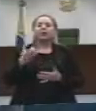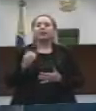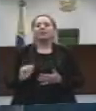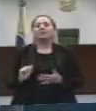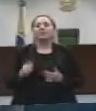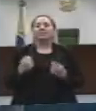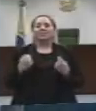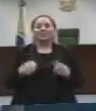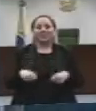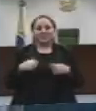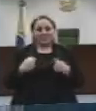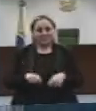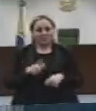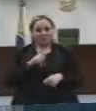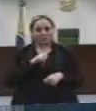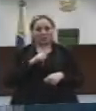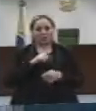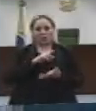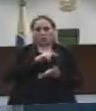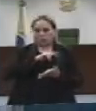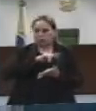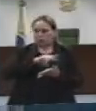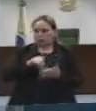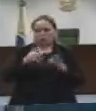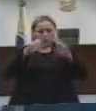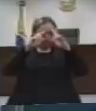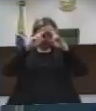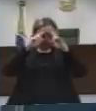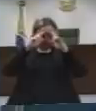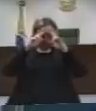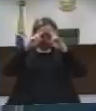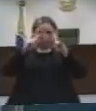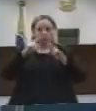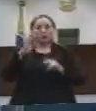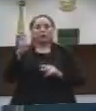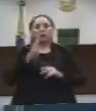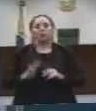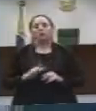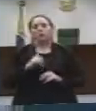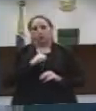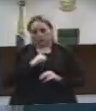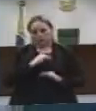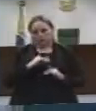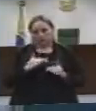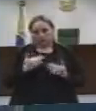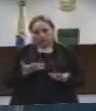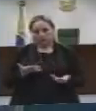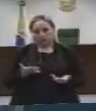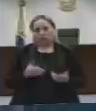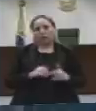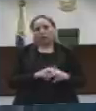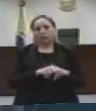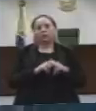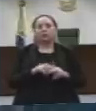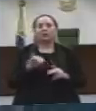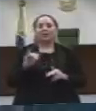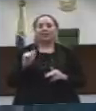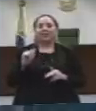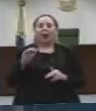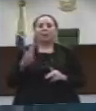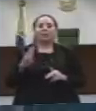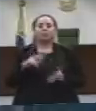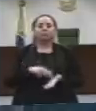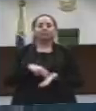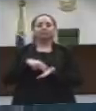Eh toda uma diversidade de respeito que o Brasil tem por isso mesmo então o iab se posiciona de maneira